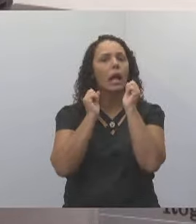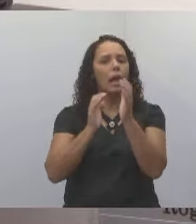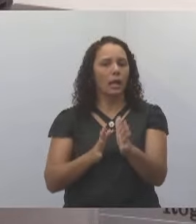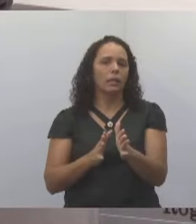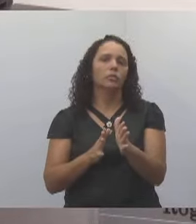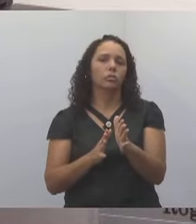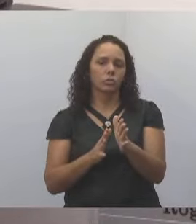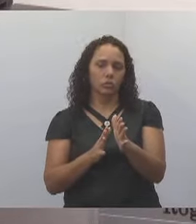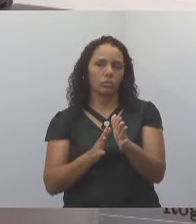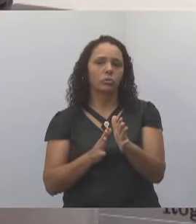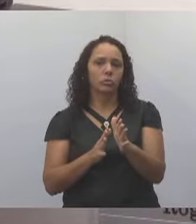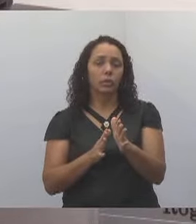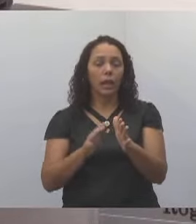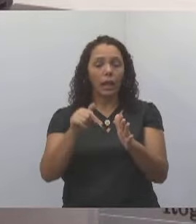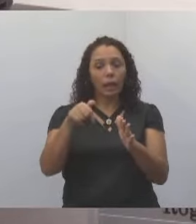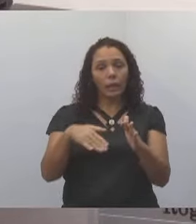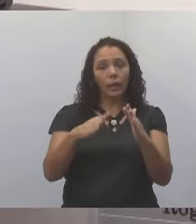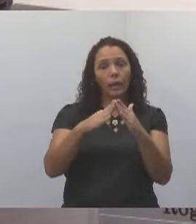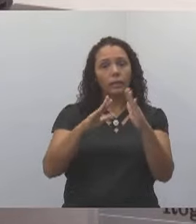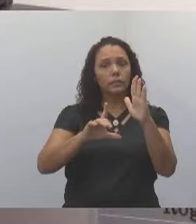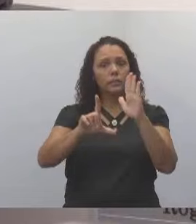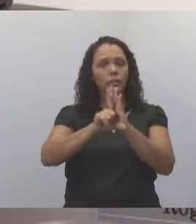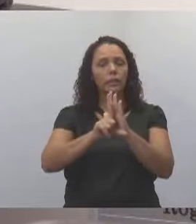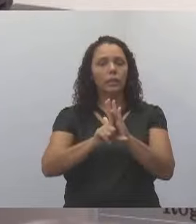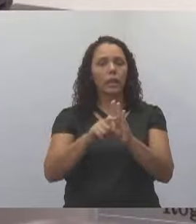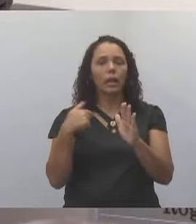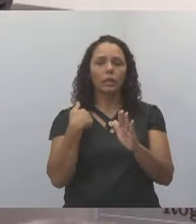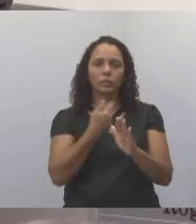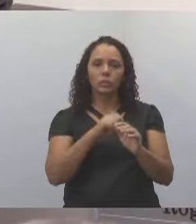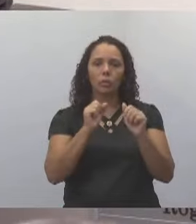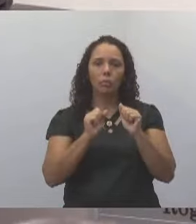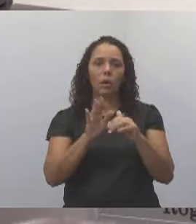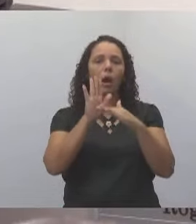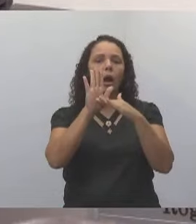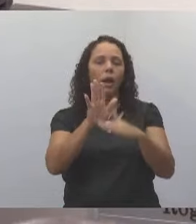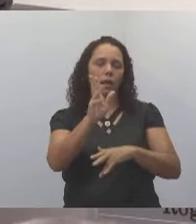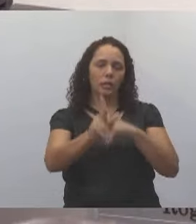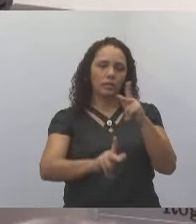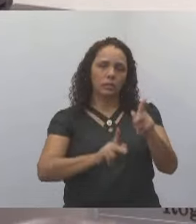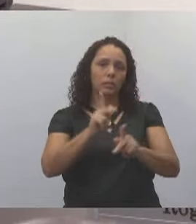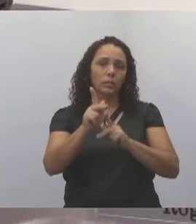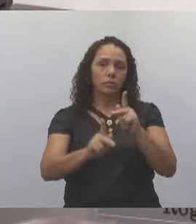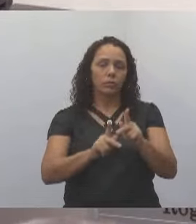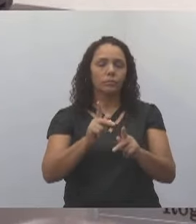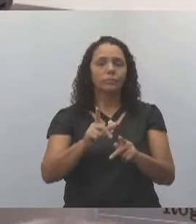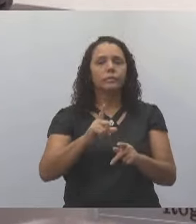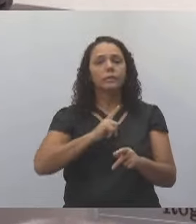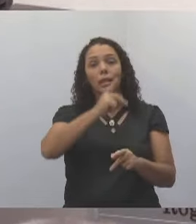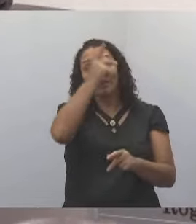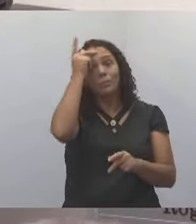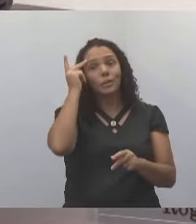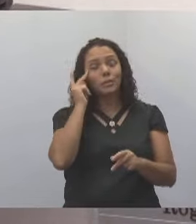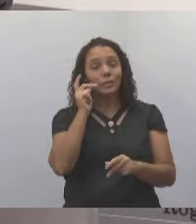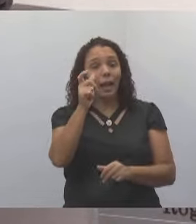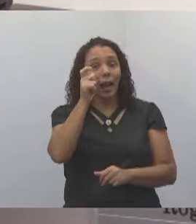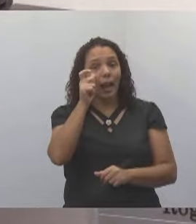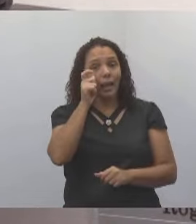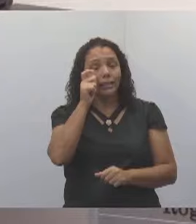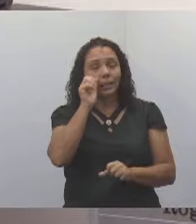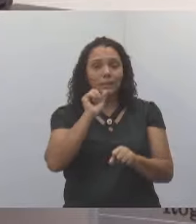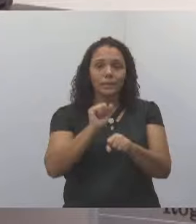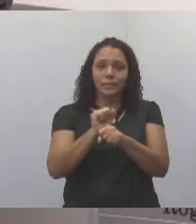atitude, essa casa de leis, para poder ajudar a população. E tem muitas pessoas assistindo que estão aguardando